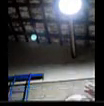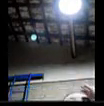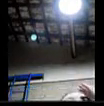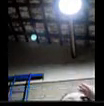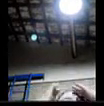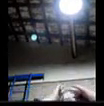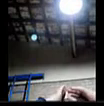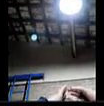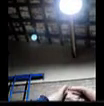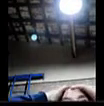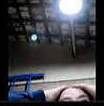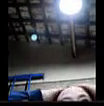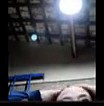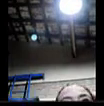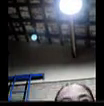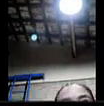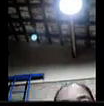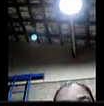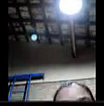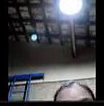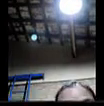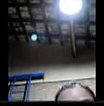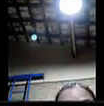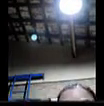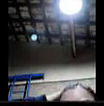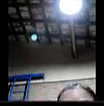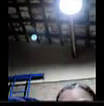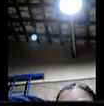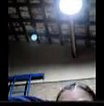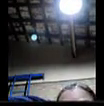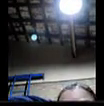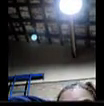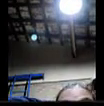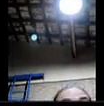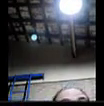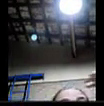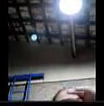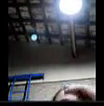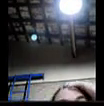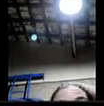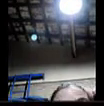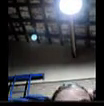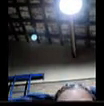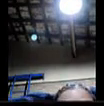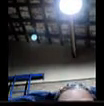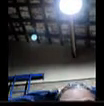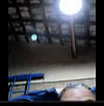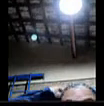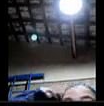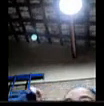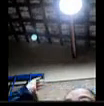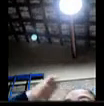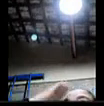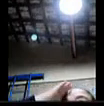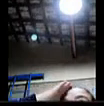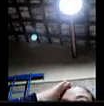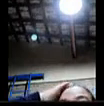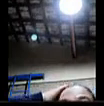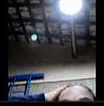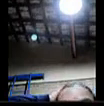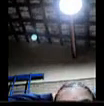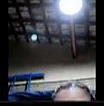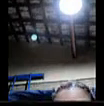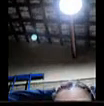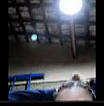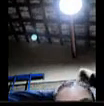atualidade, tem o Lewis Hamilton. Então, de repente, os meninos vão ver que é o maior piloto hoje em dia de